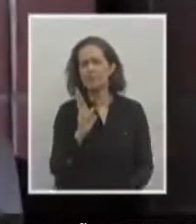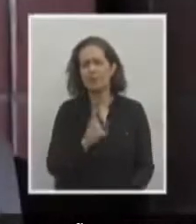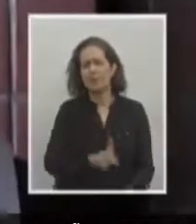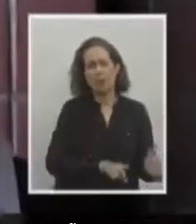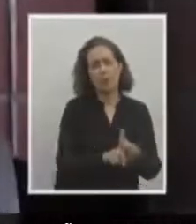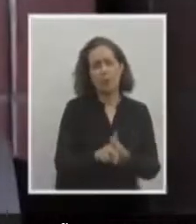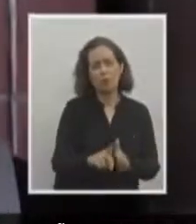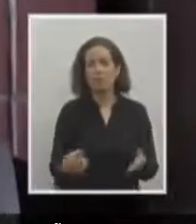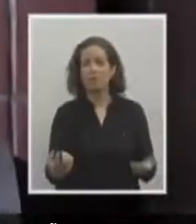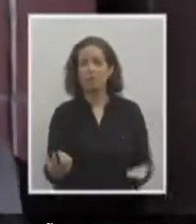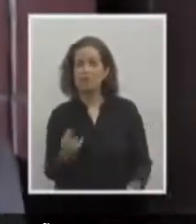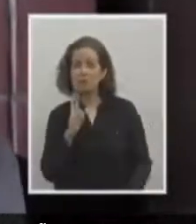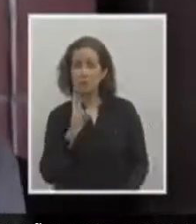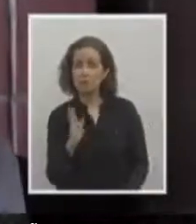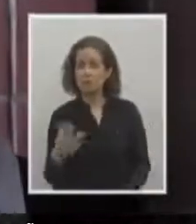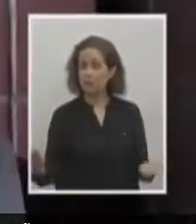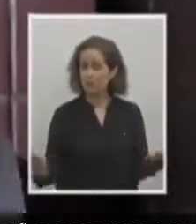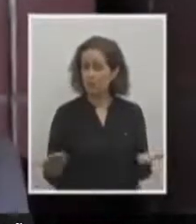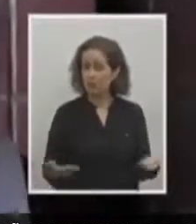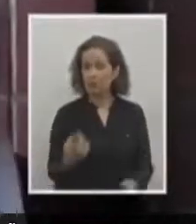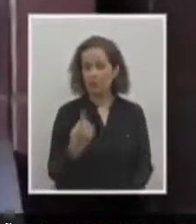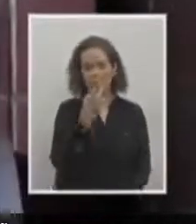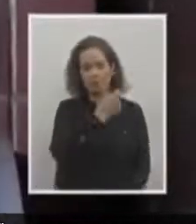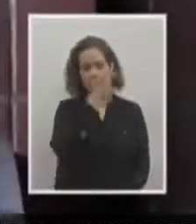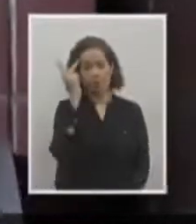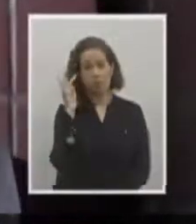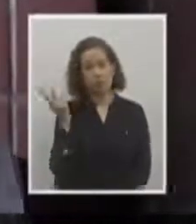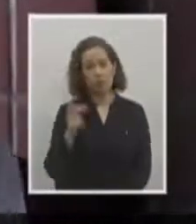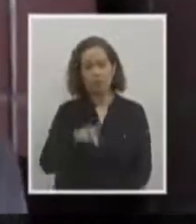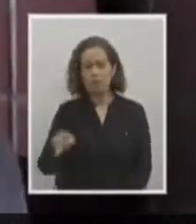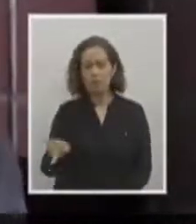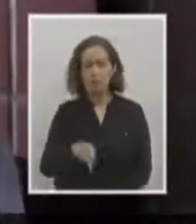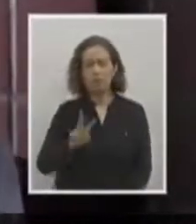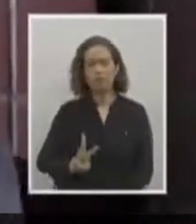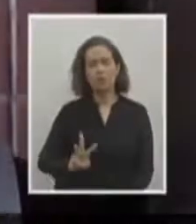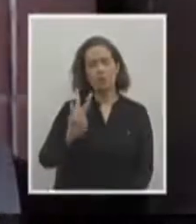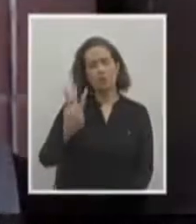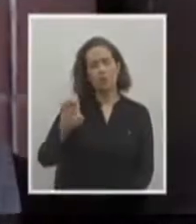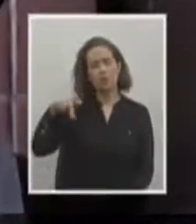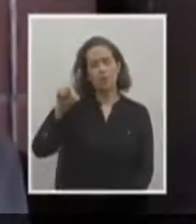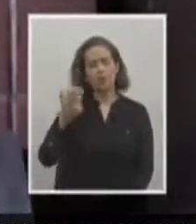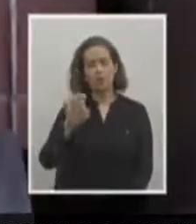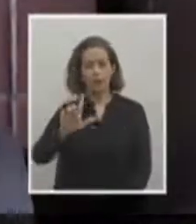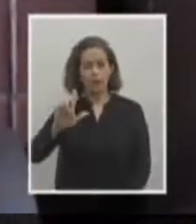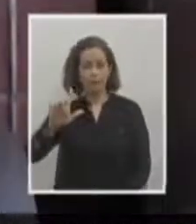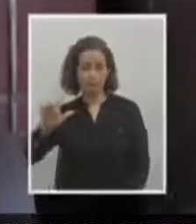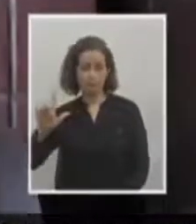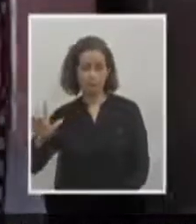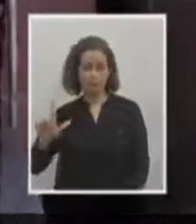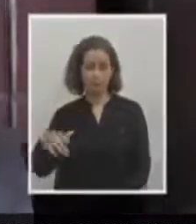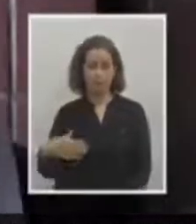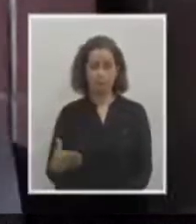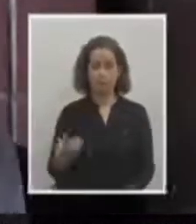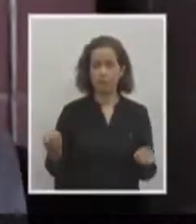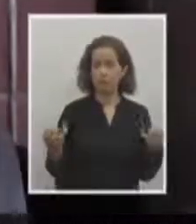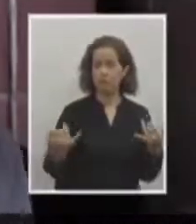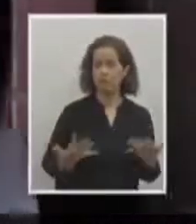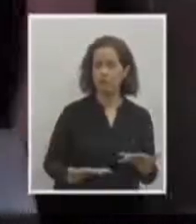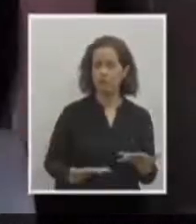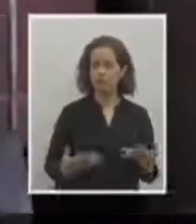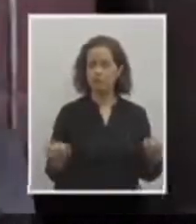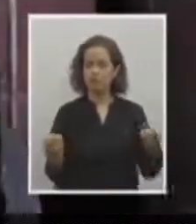feita agora por uma pessoa que o professor Wendel, o deputado professor Wendel, leu? Quanto a essa justificativa, eu